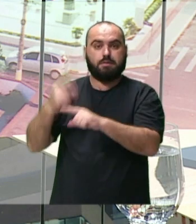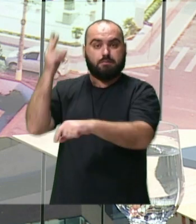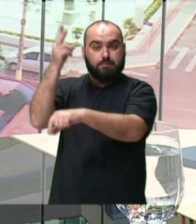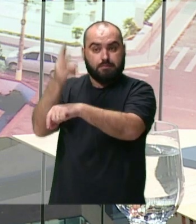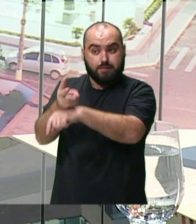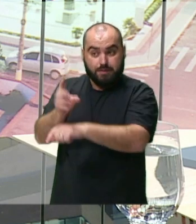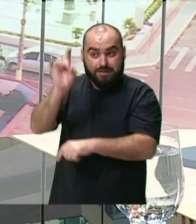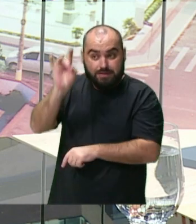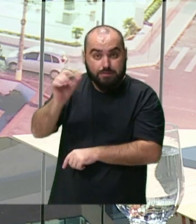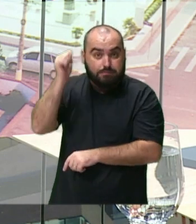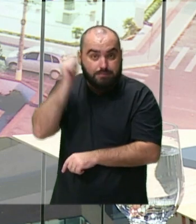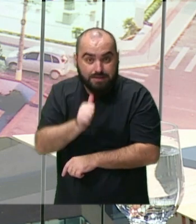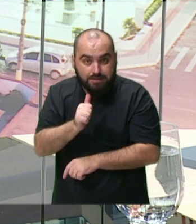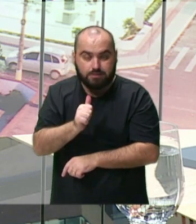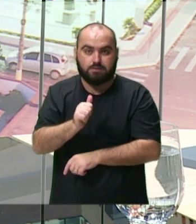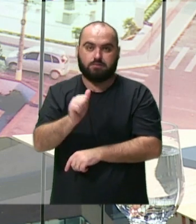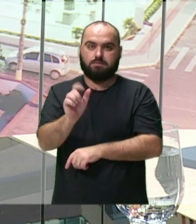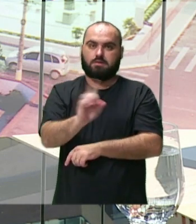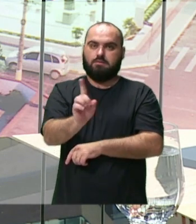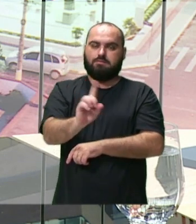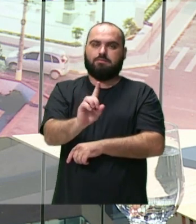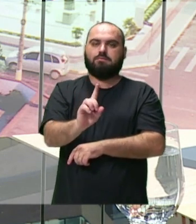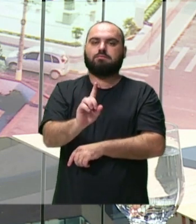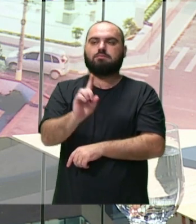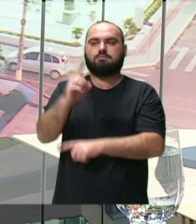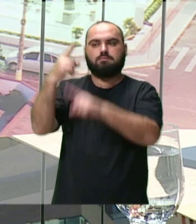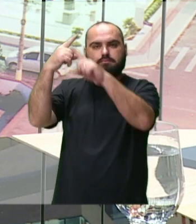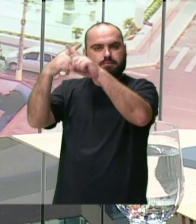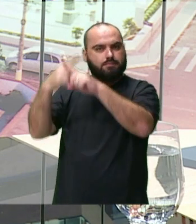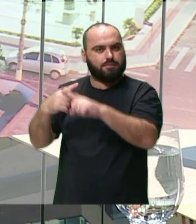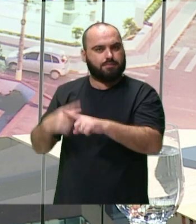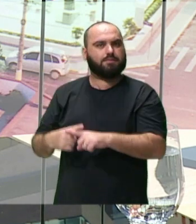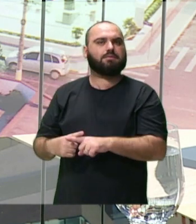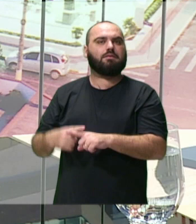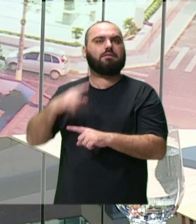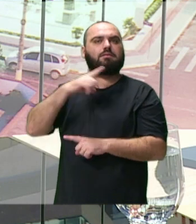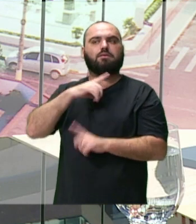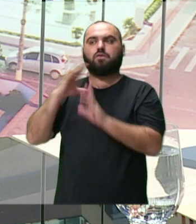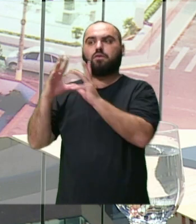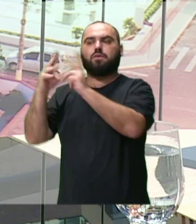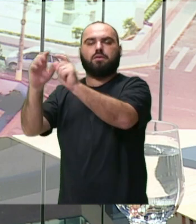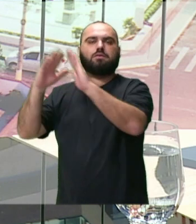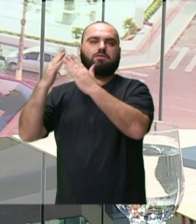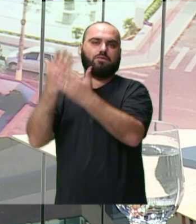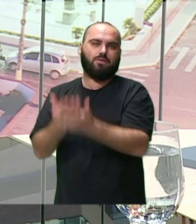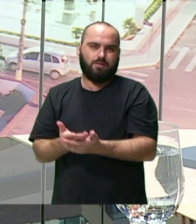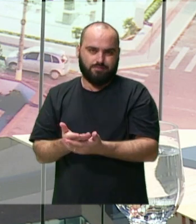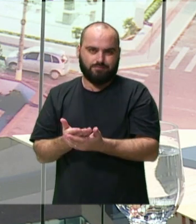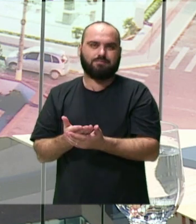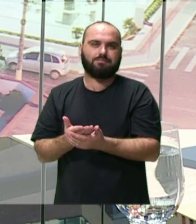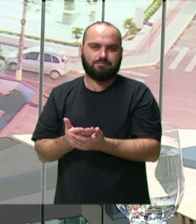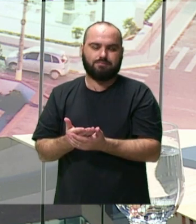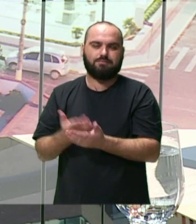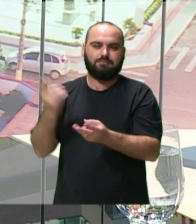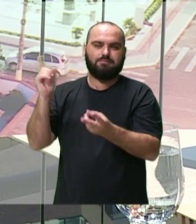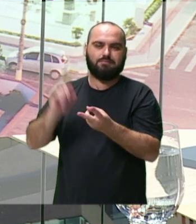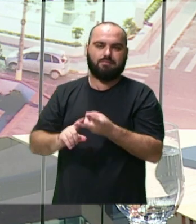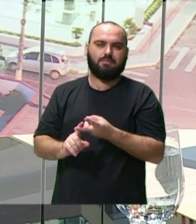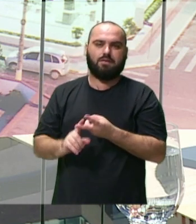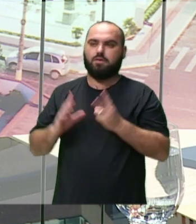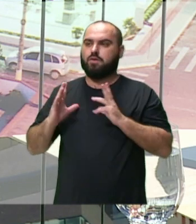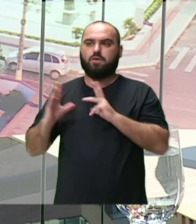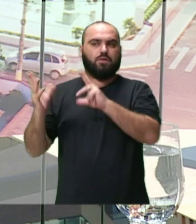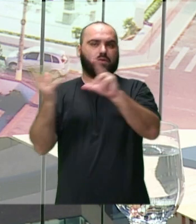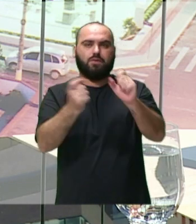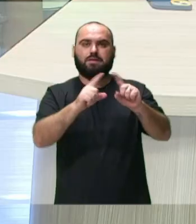para meninas. Esse concurso envolveu todas as escolas, todas as as